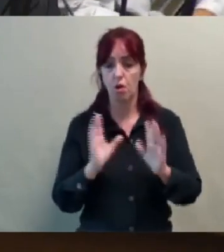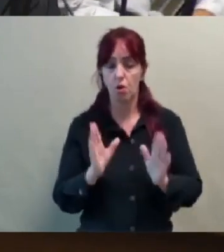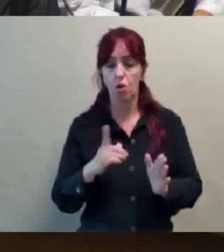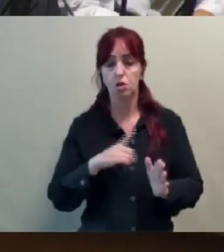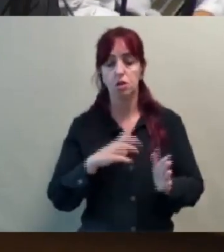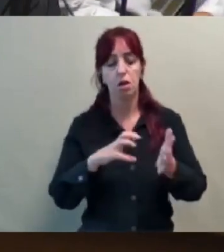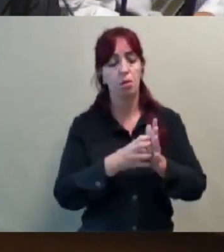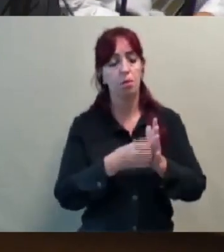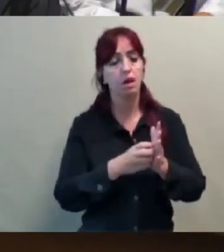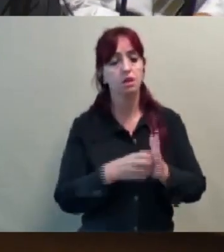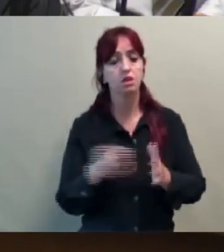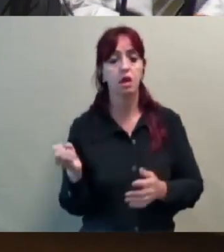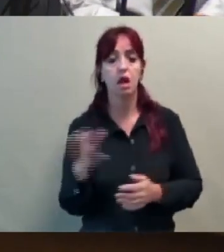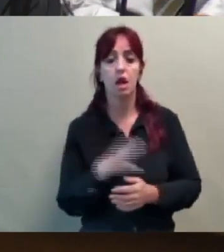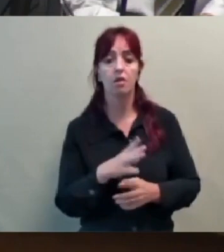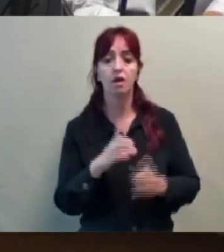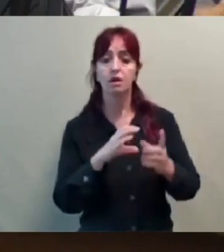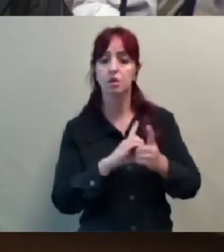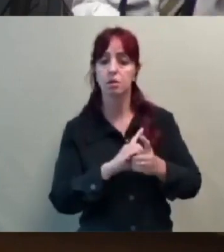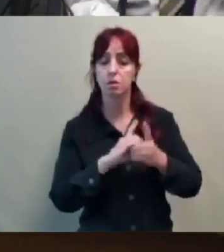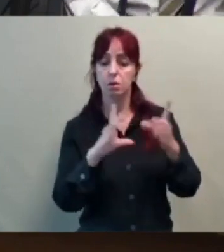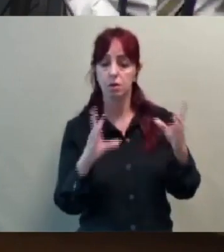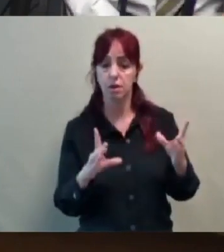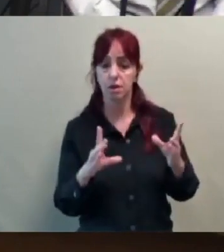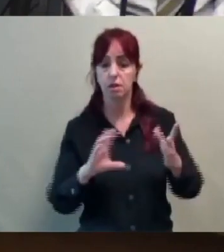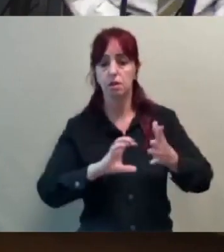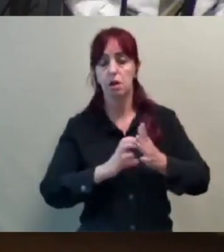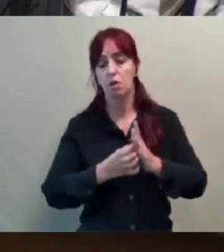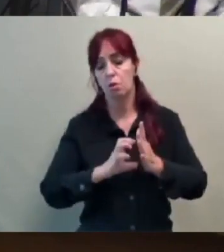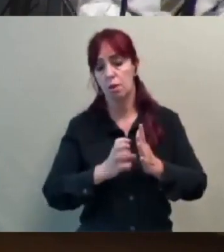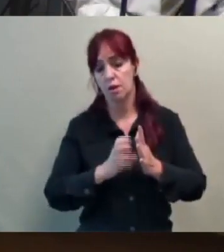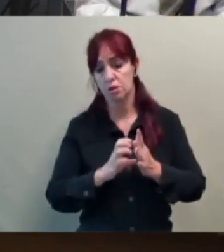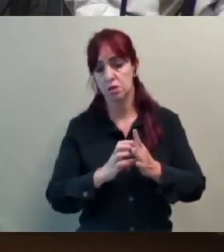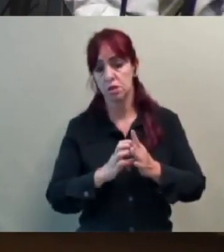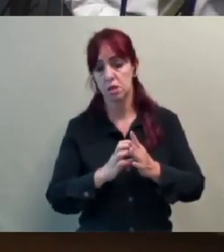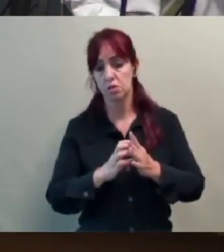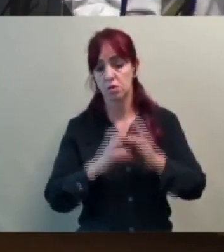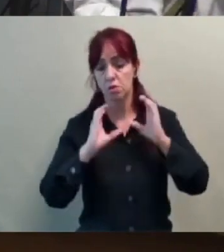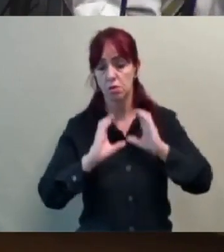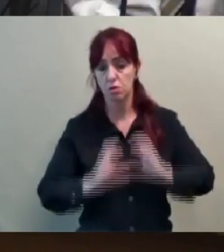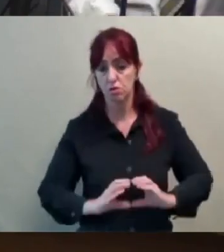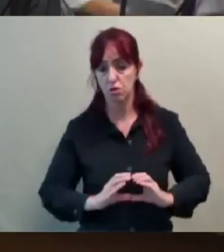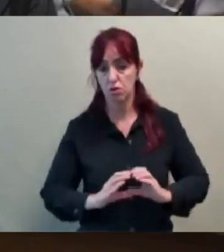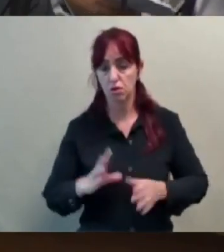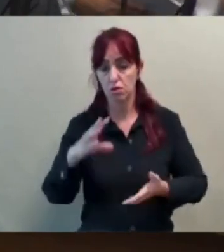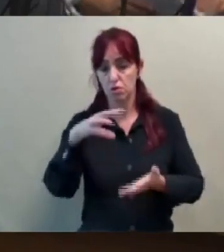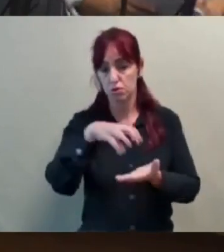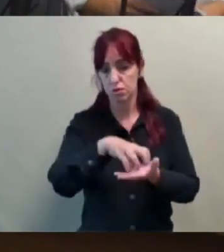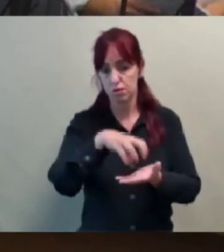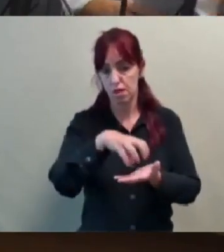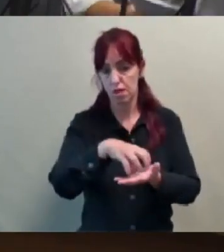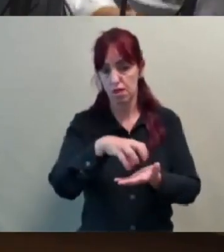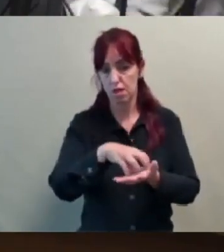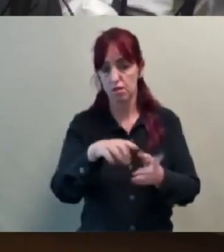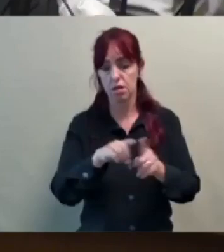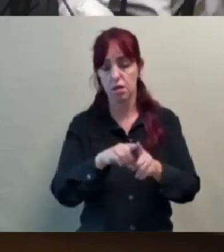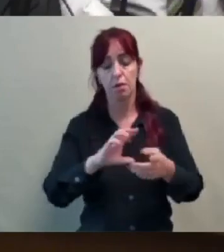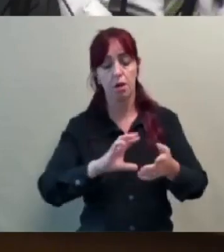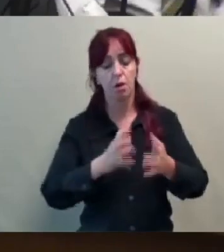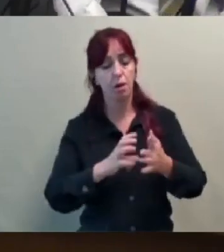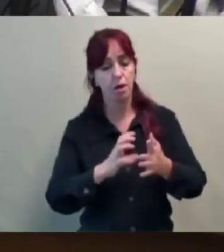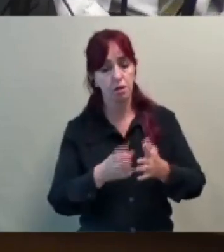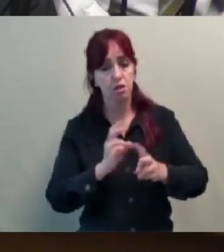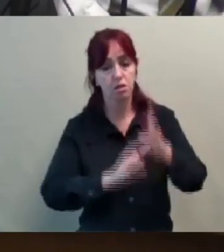Renovação Democrática, um partido que se posiciona no campo do centro, um partido que vai buscar